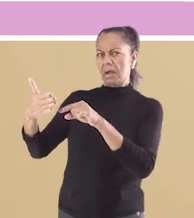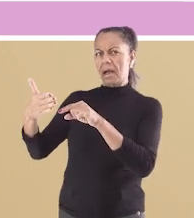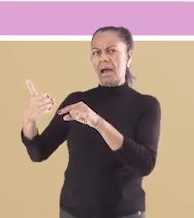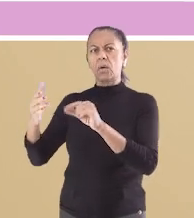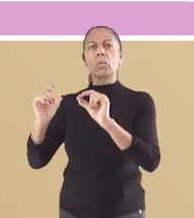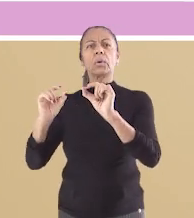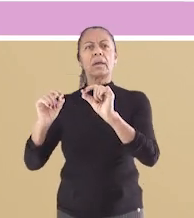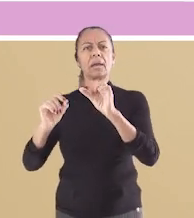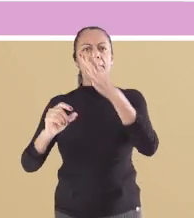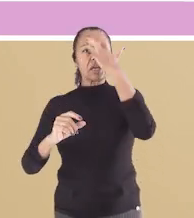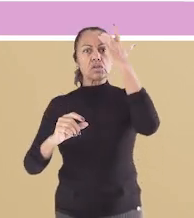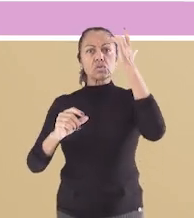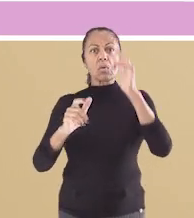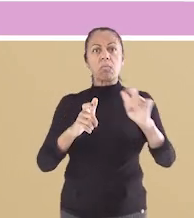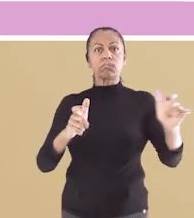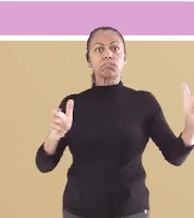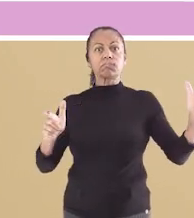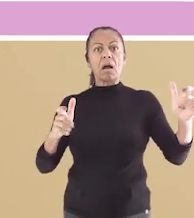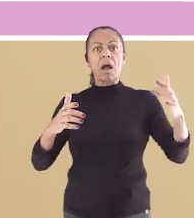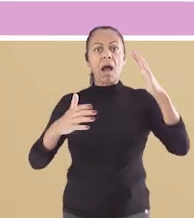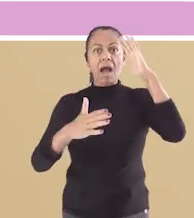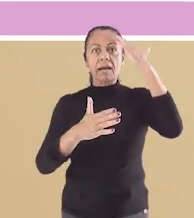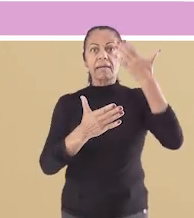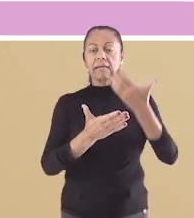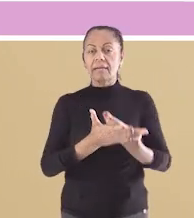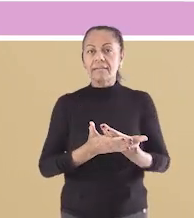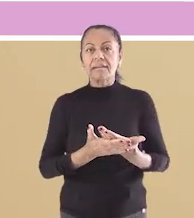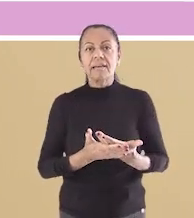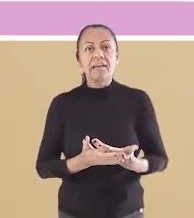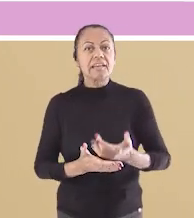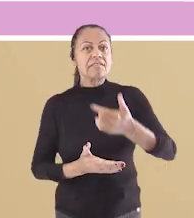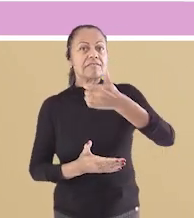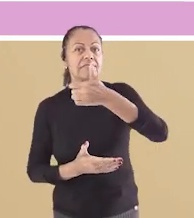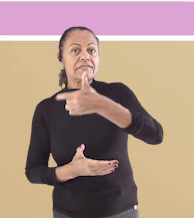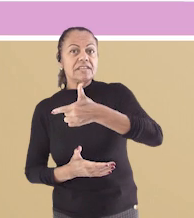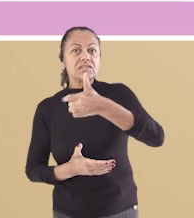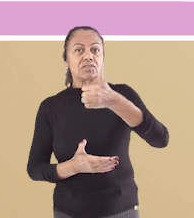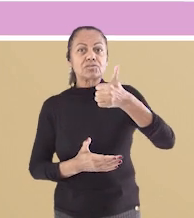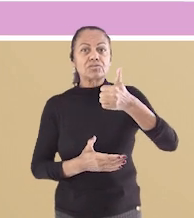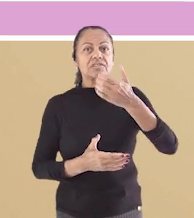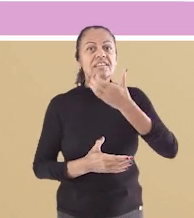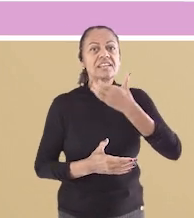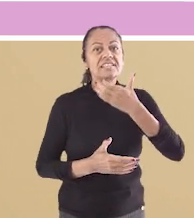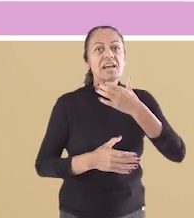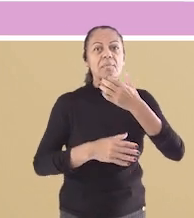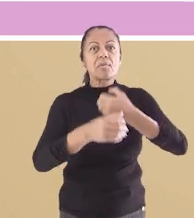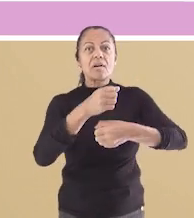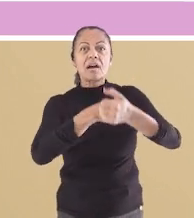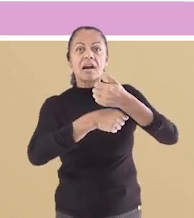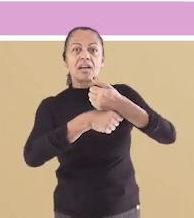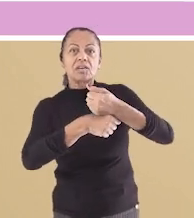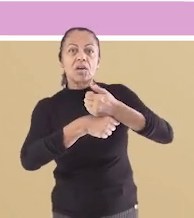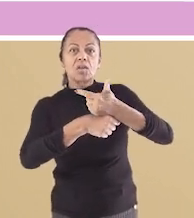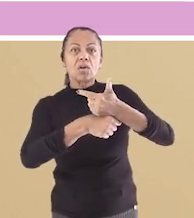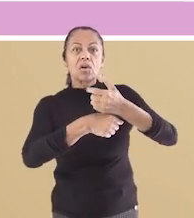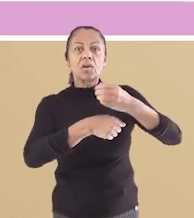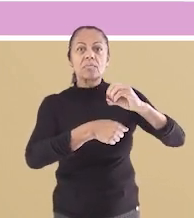telão, levou muitos a crer que o fim do mundo ocorreria no dia 21 de dezembro de